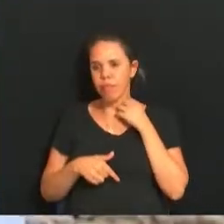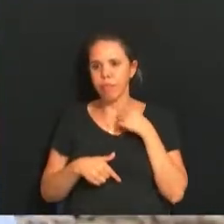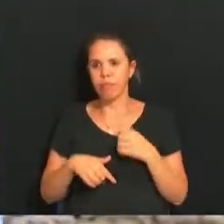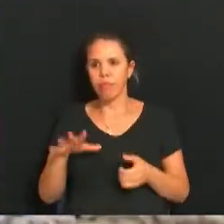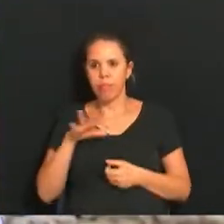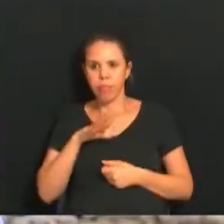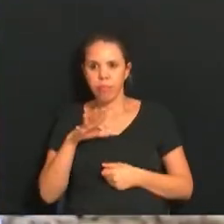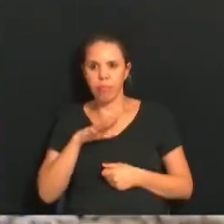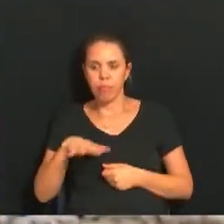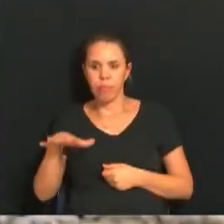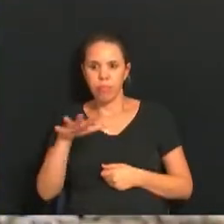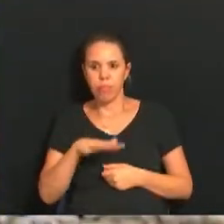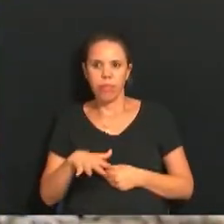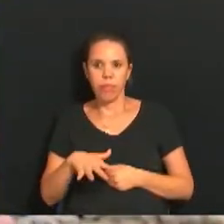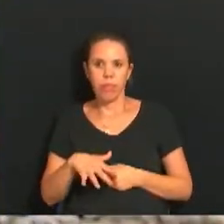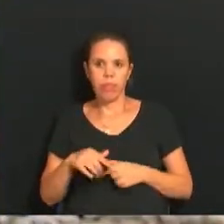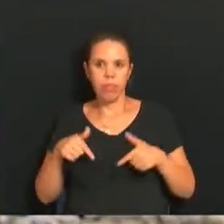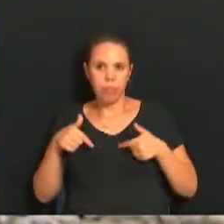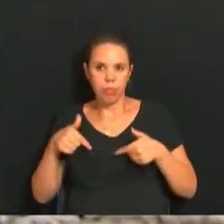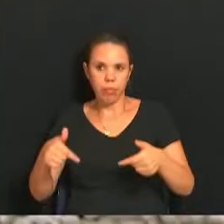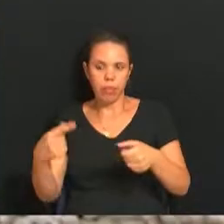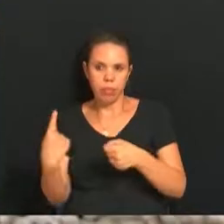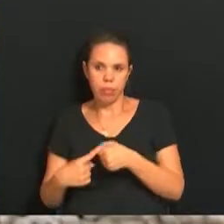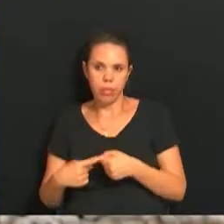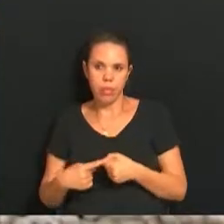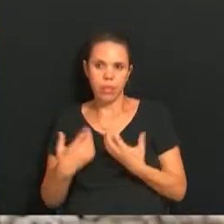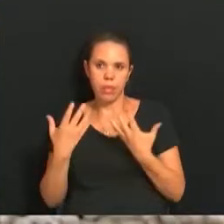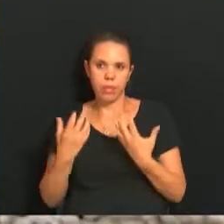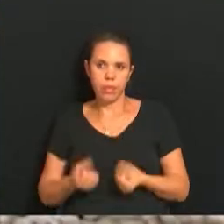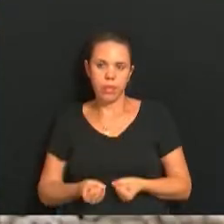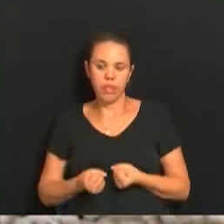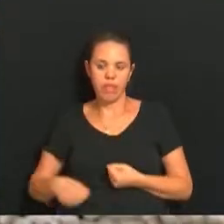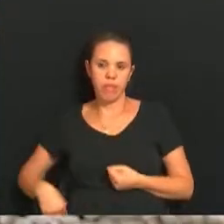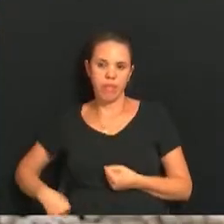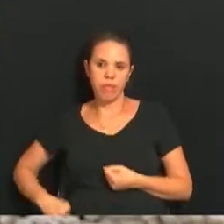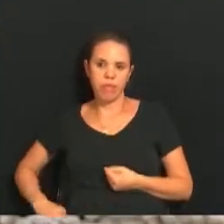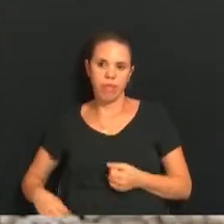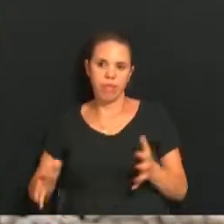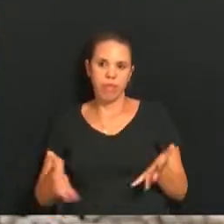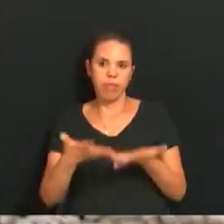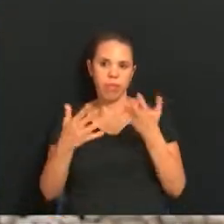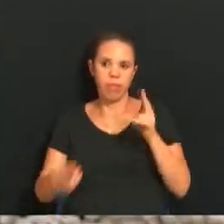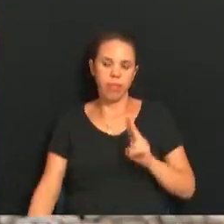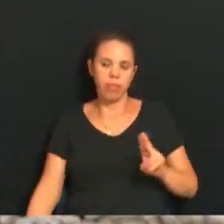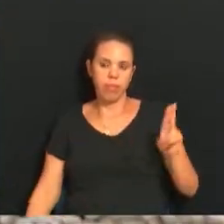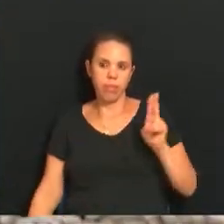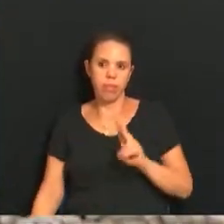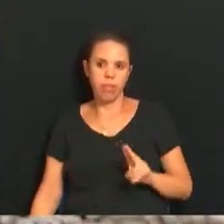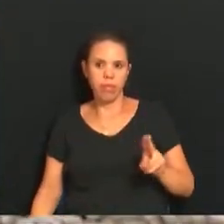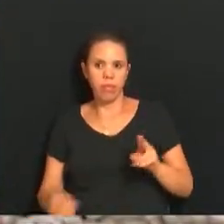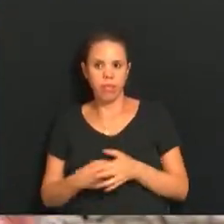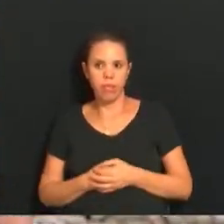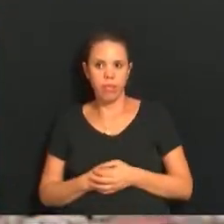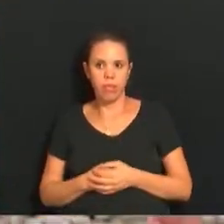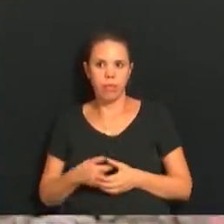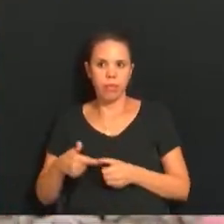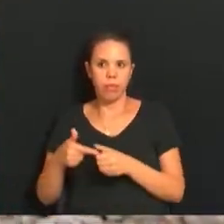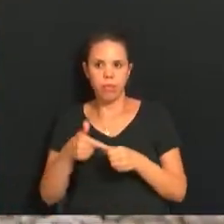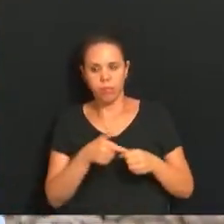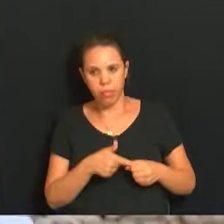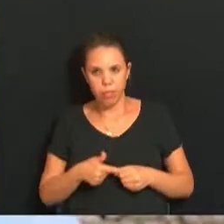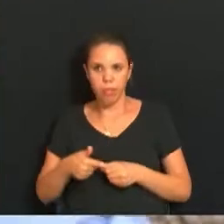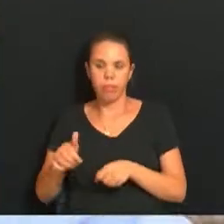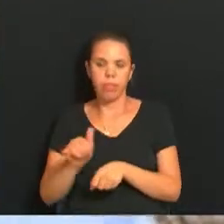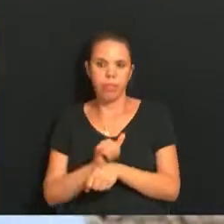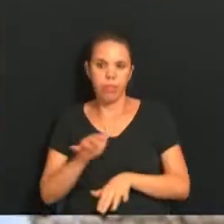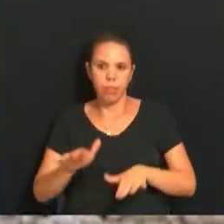cidade, né, que ações que o município pode adotar para estimular o uso de combustíveis